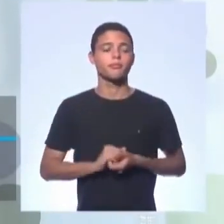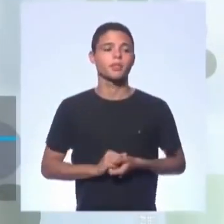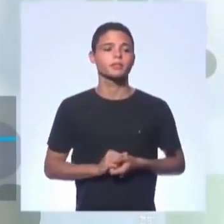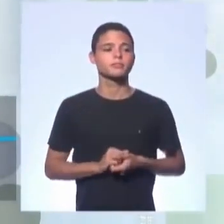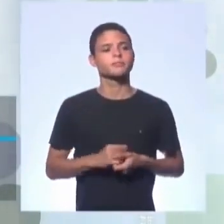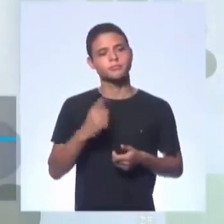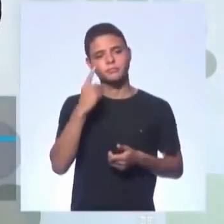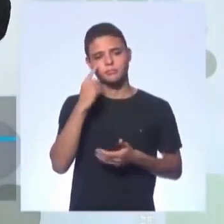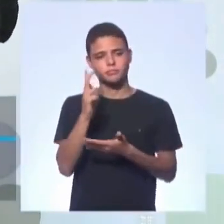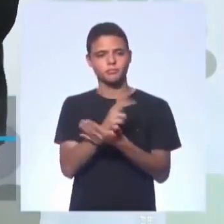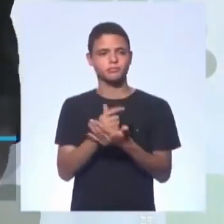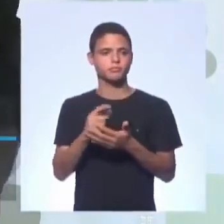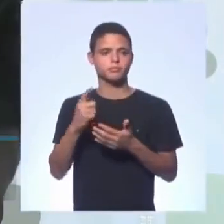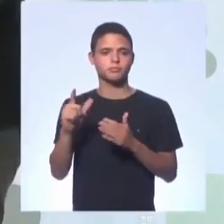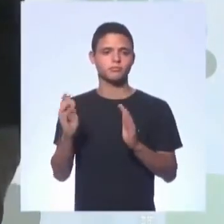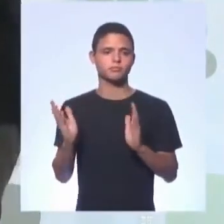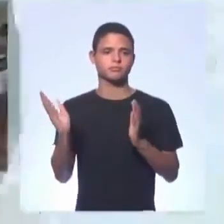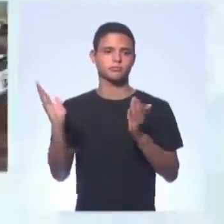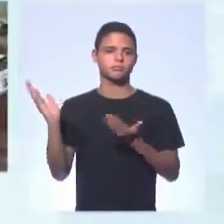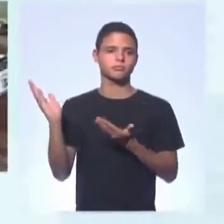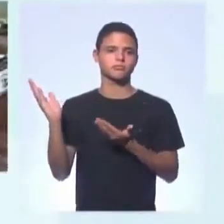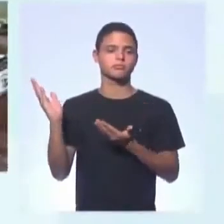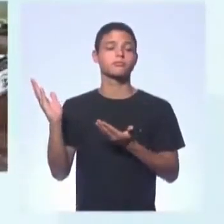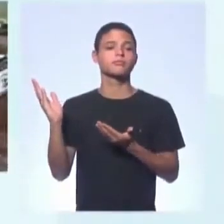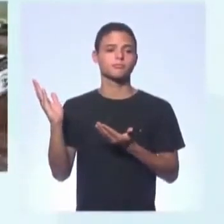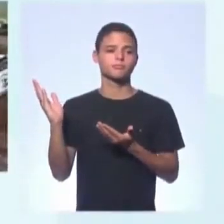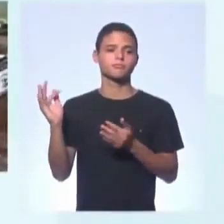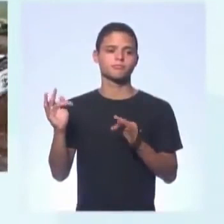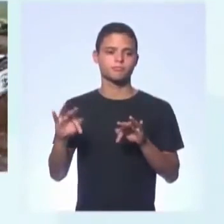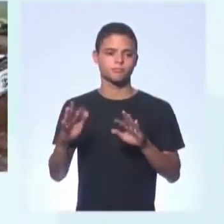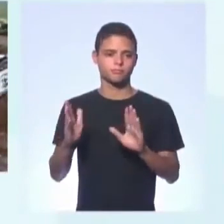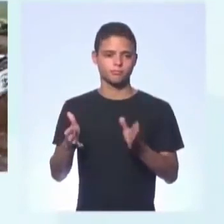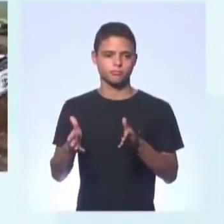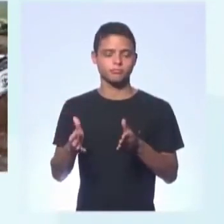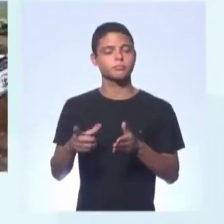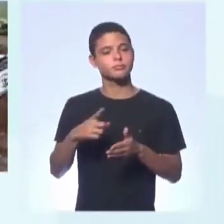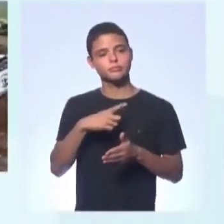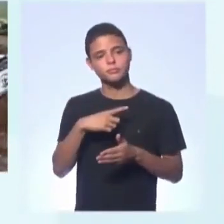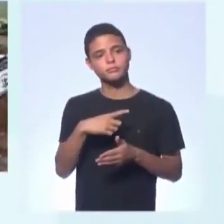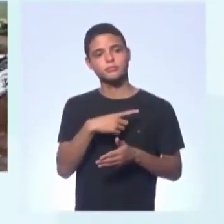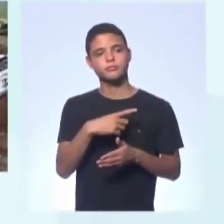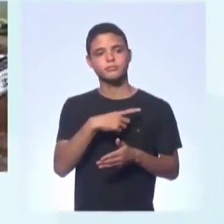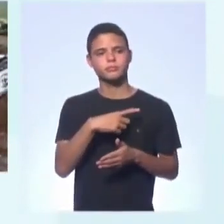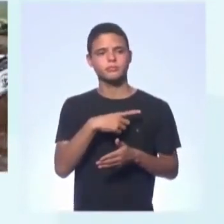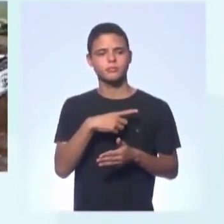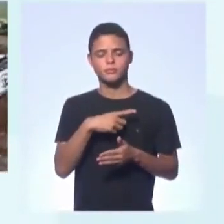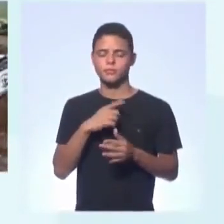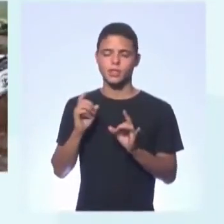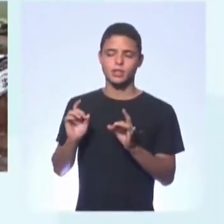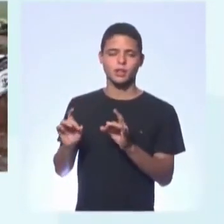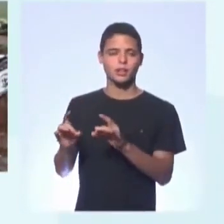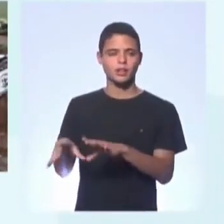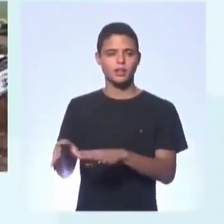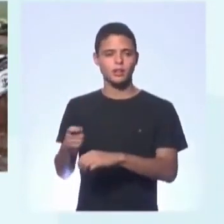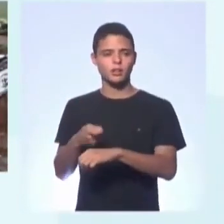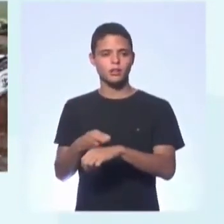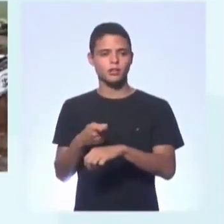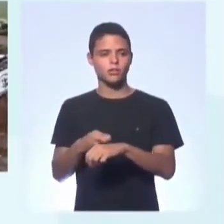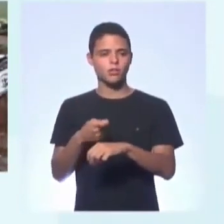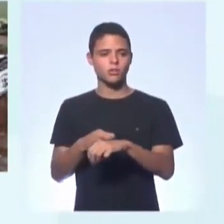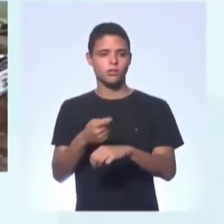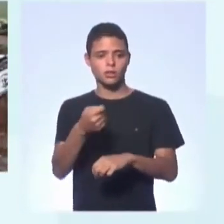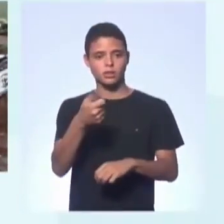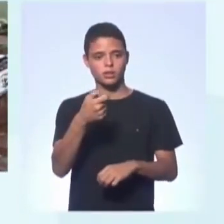próxima imagem, né, para finalizar a aula de hoje. Nós temos aí resíduos sólidos, que são quase metade